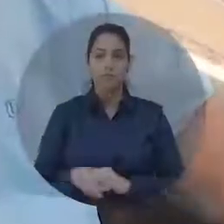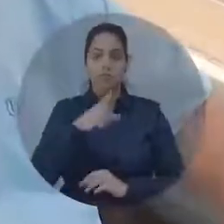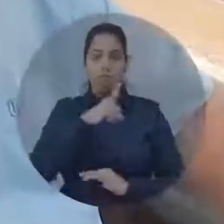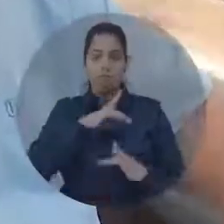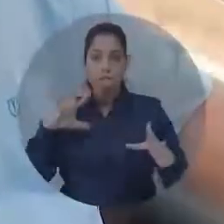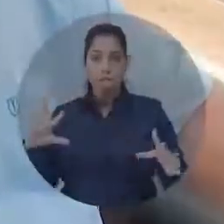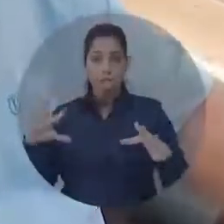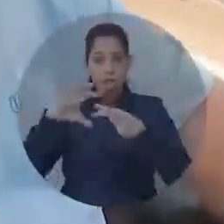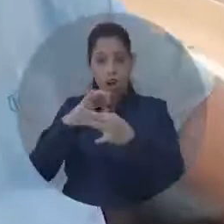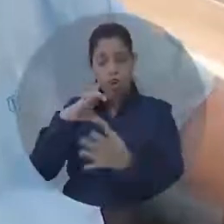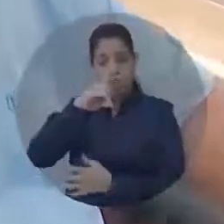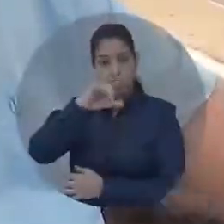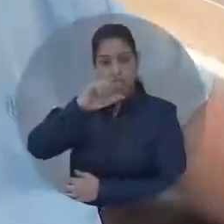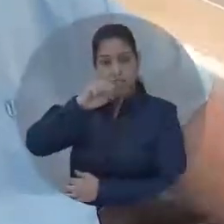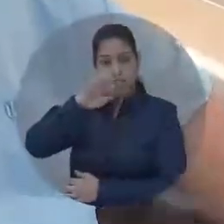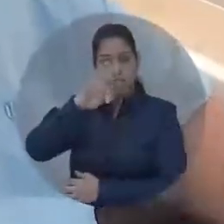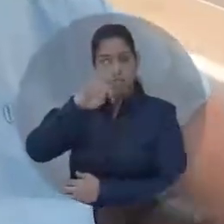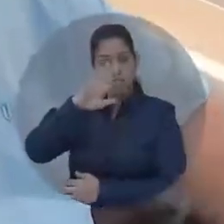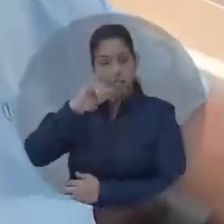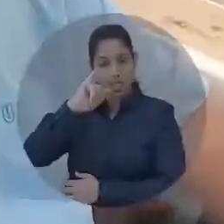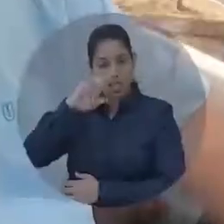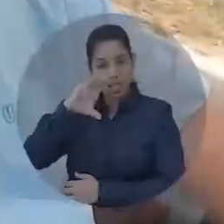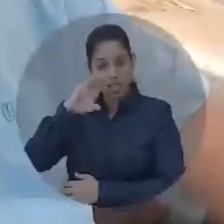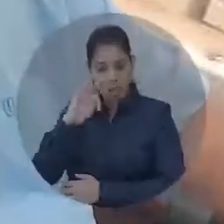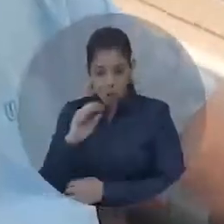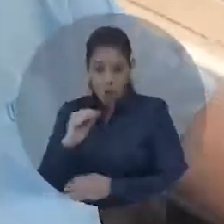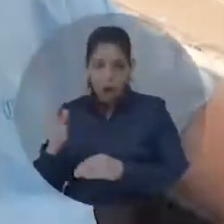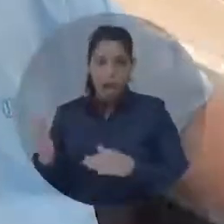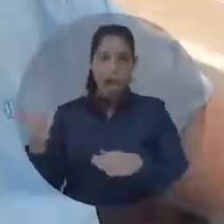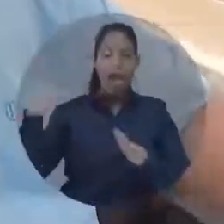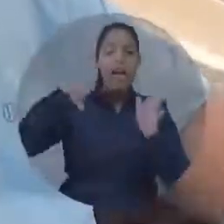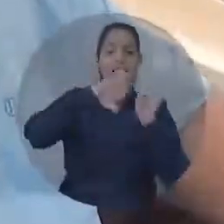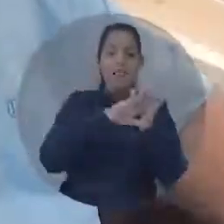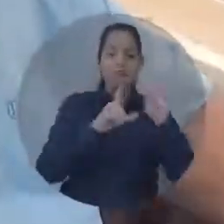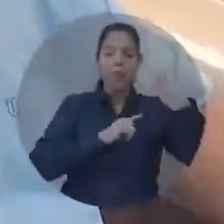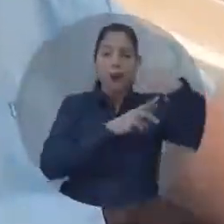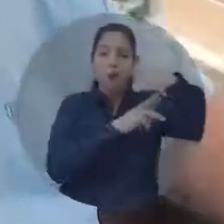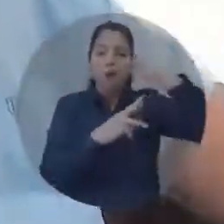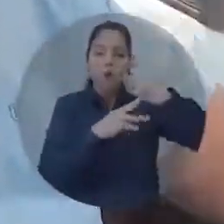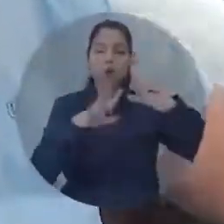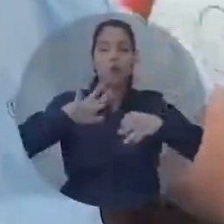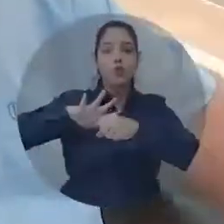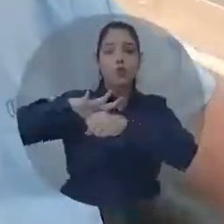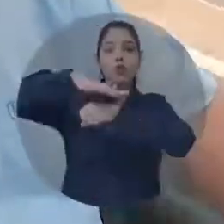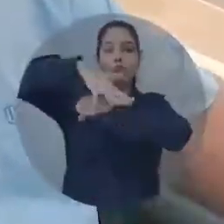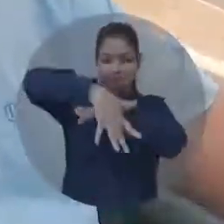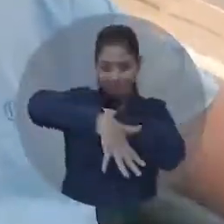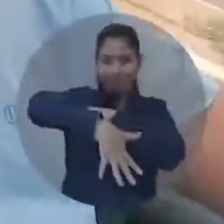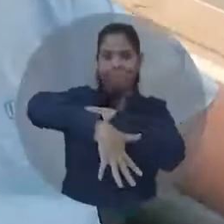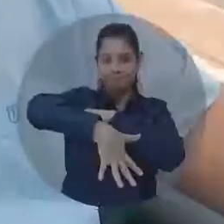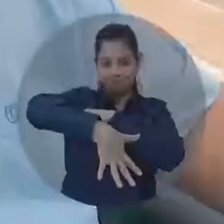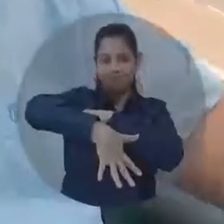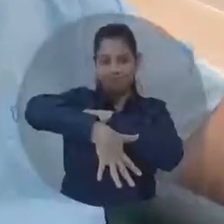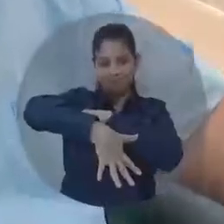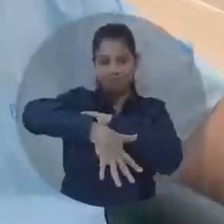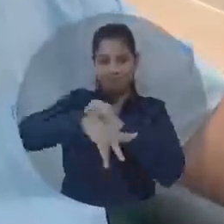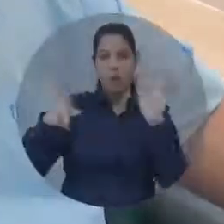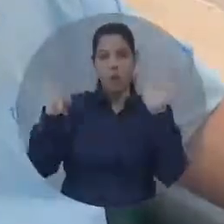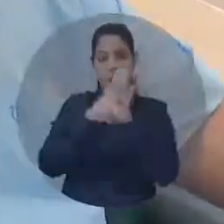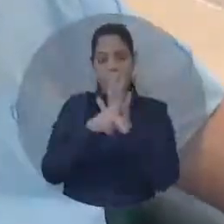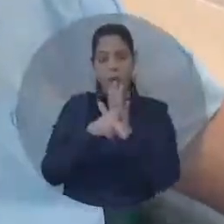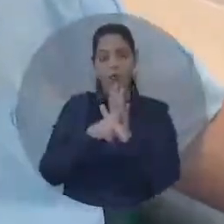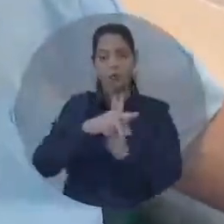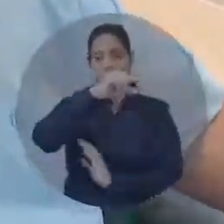O contorno leste vai ligar o Distrito Industrial até a rodovia Cuiabá Chapada dos Guimarães, a